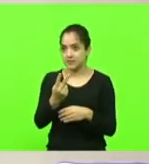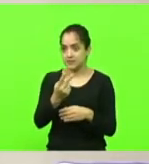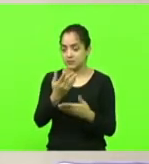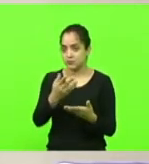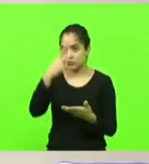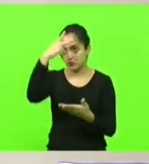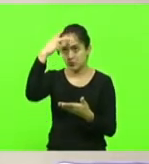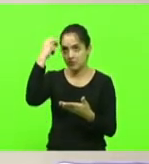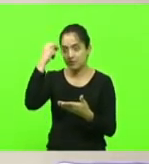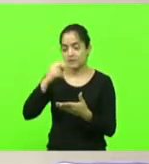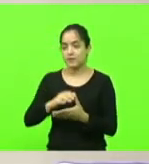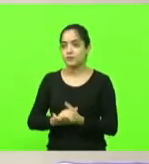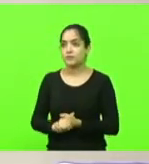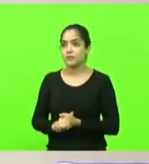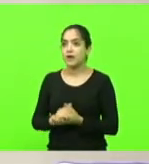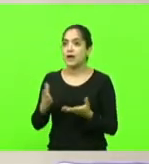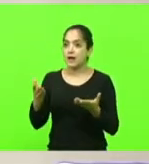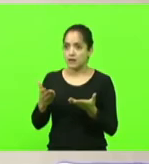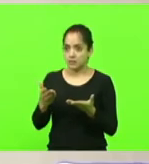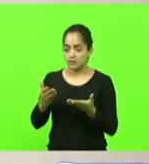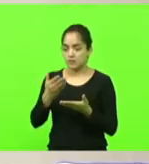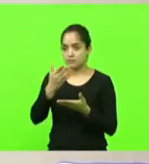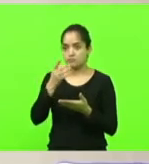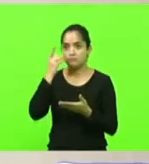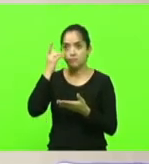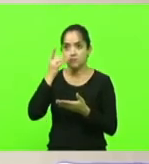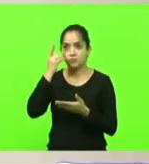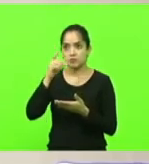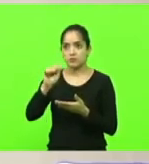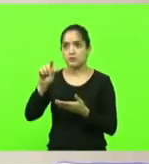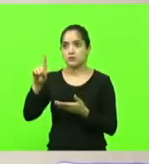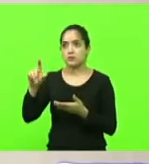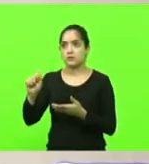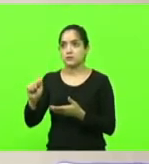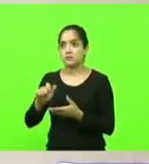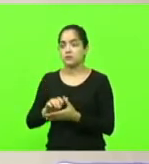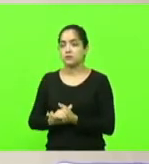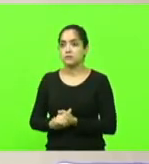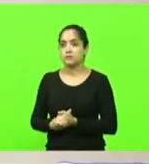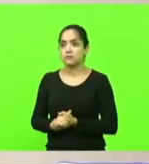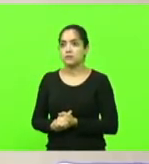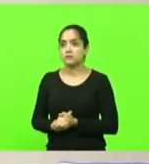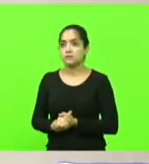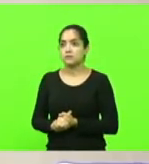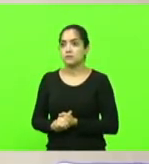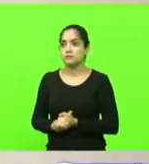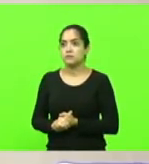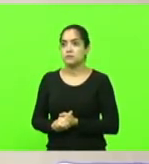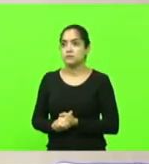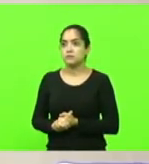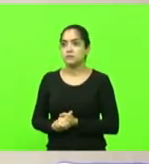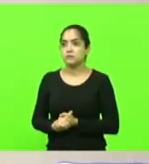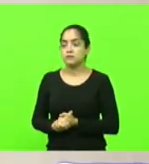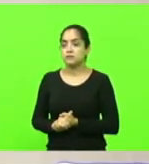prefeitos aqui no nosso plenário. Agora sim, deputada. Não tinha visto o Eloy lá.